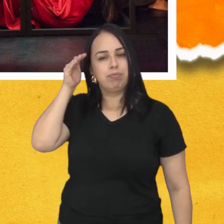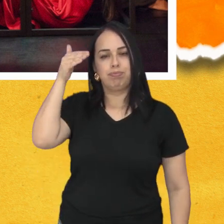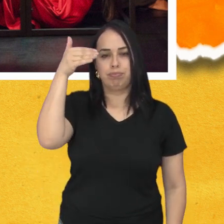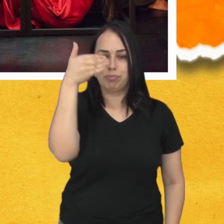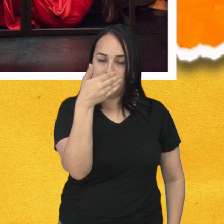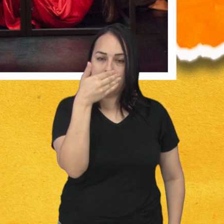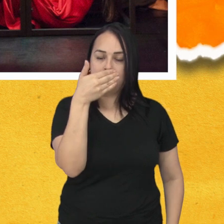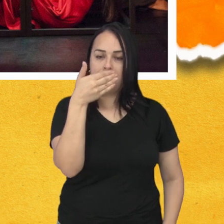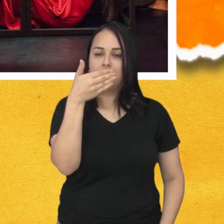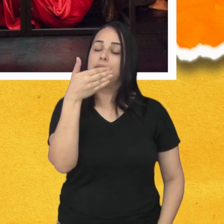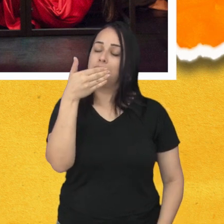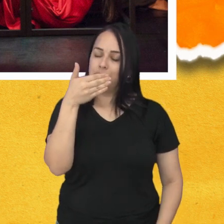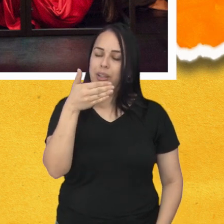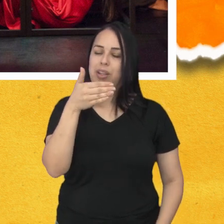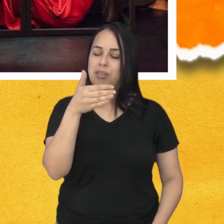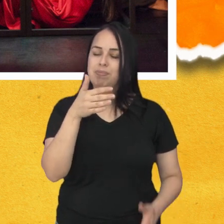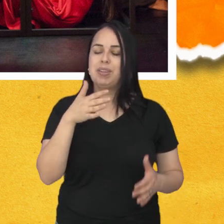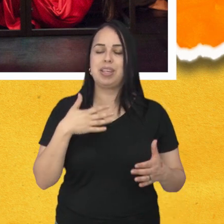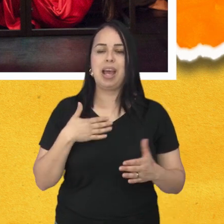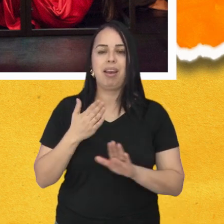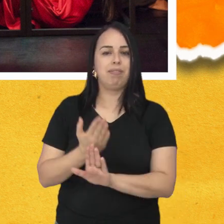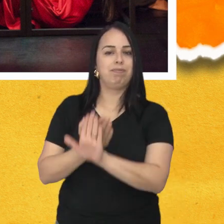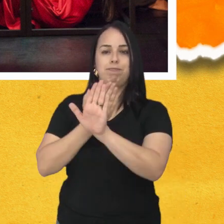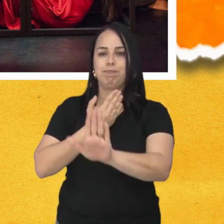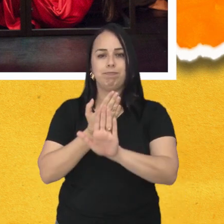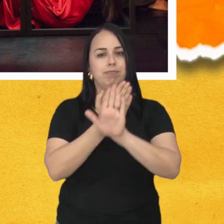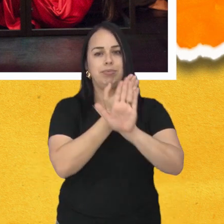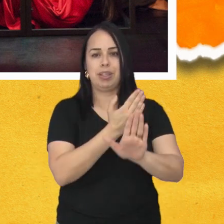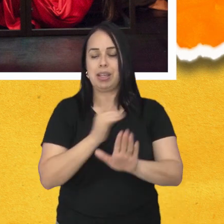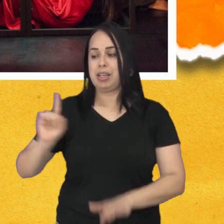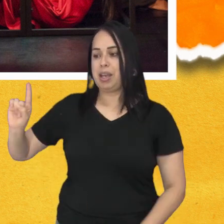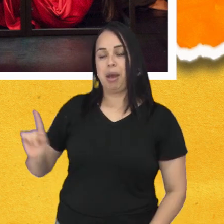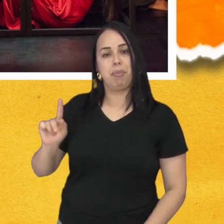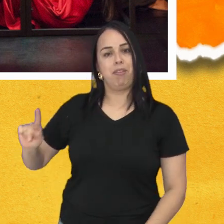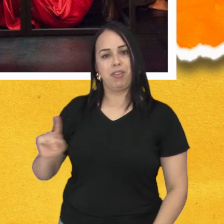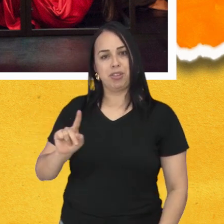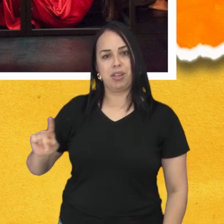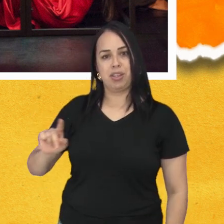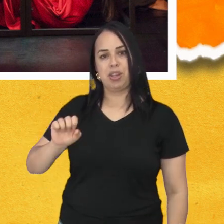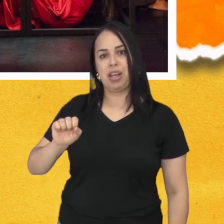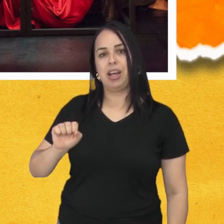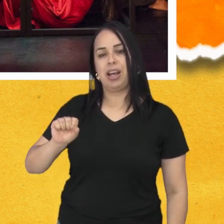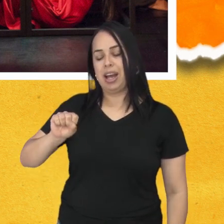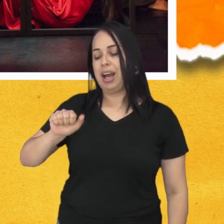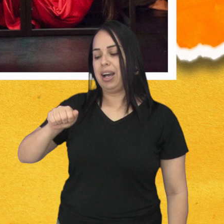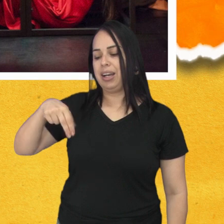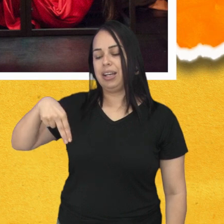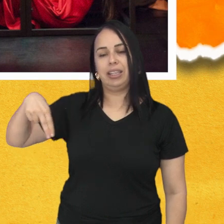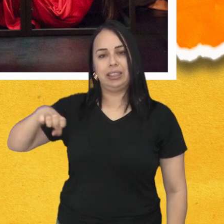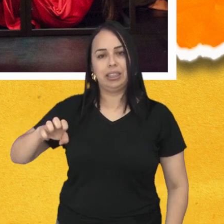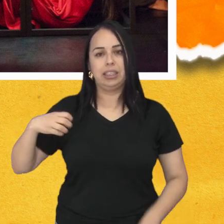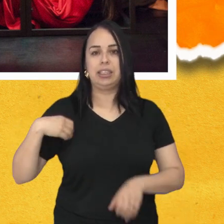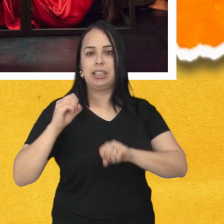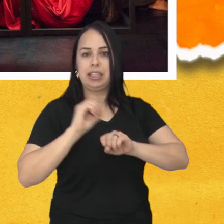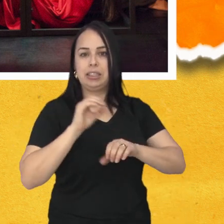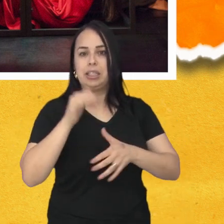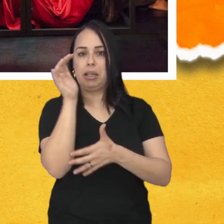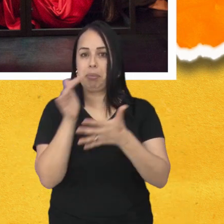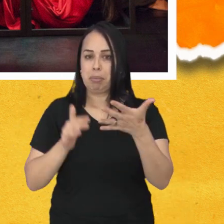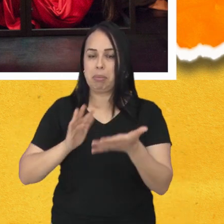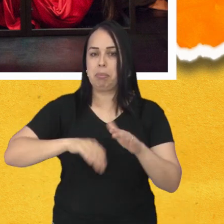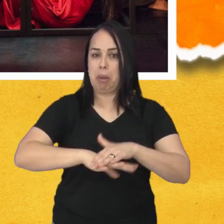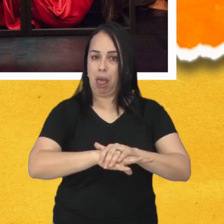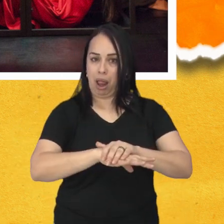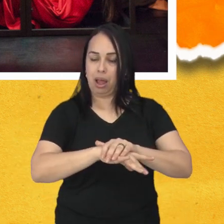e audição e vive num mundo totalmente apartado até a chegada da professora Anne Sullivan, que a ensina a língua